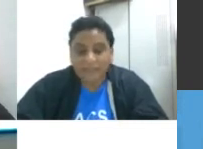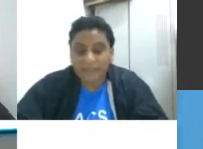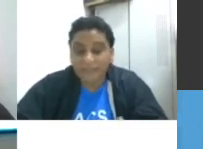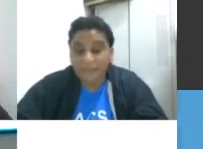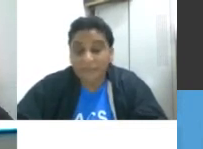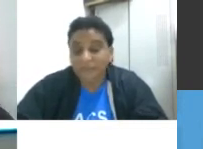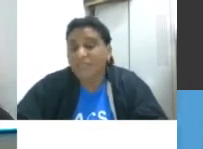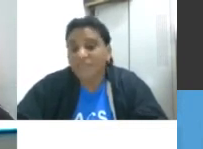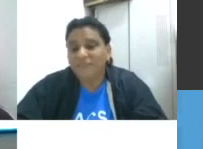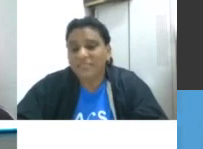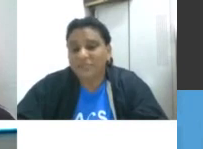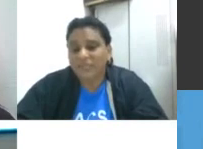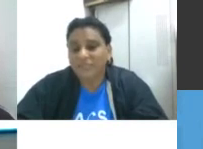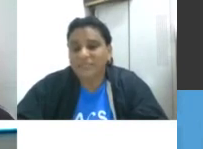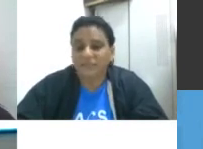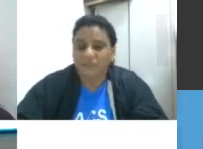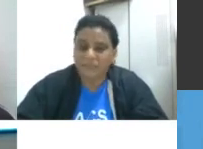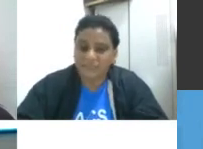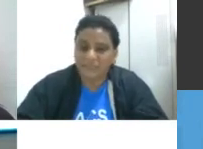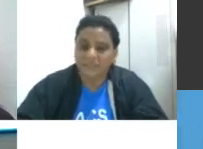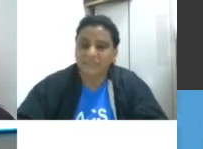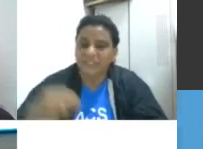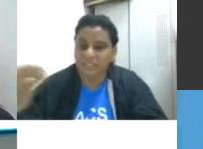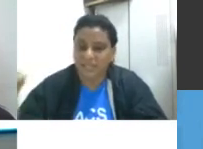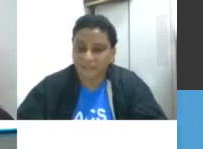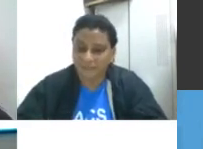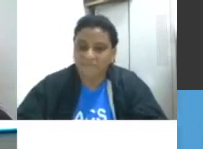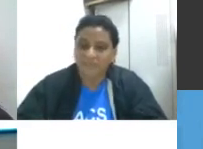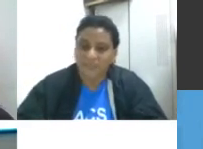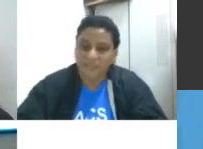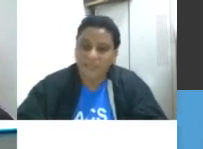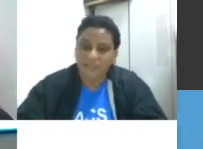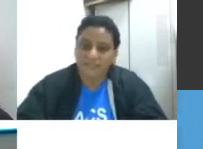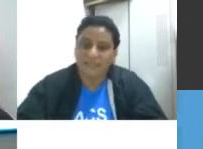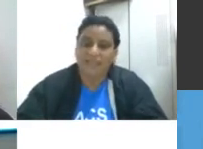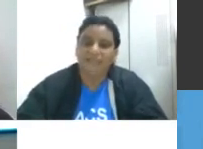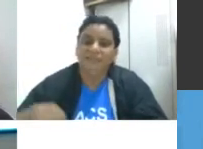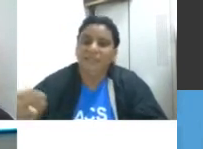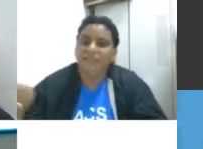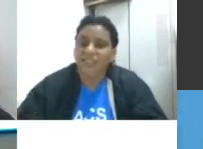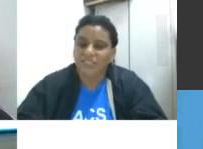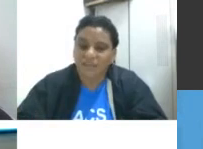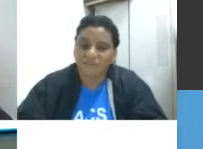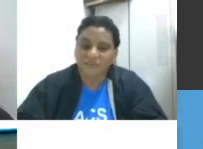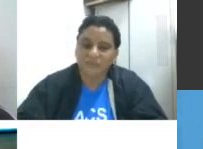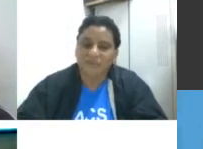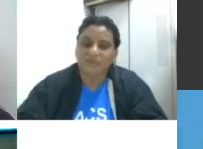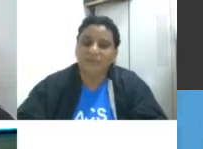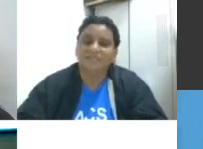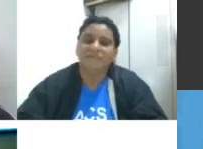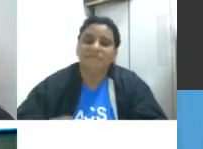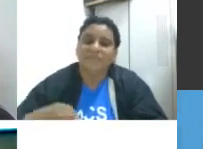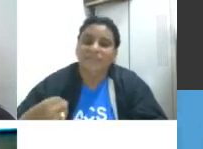e eu já tive essa experiência de ter um paciente que estava encarcerado e ele estava com